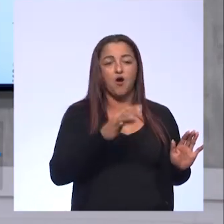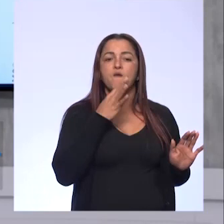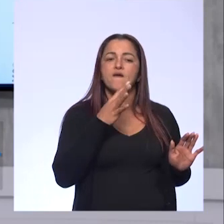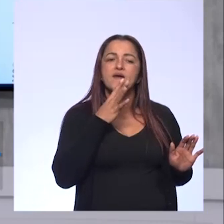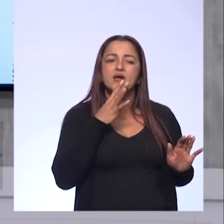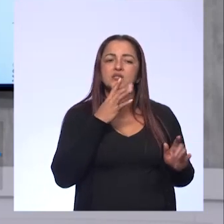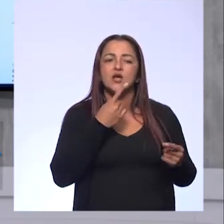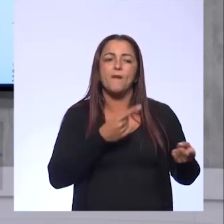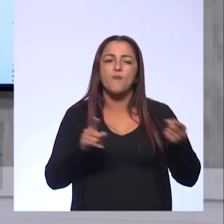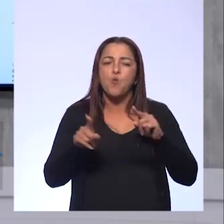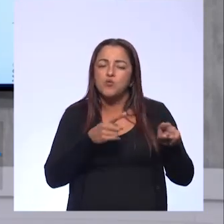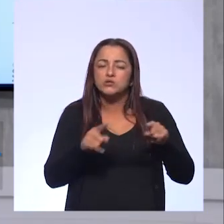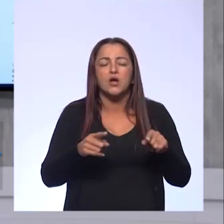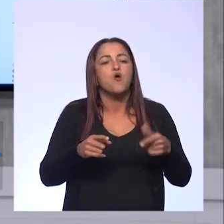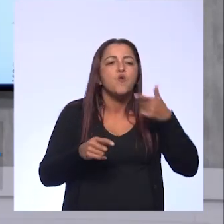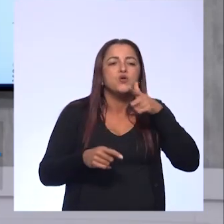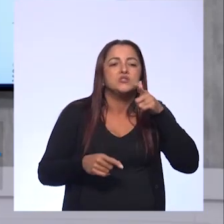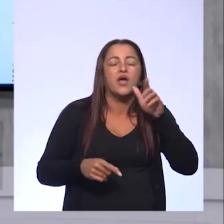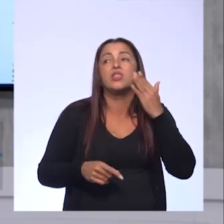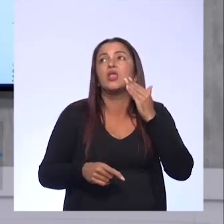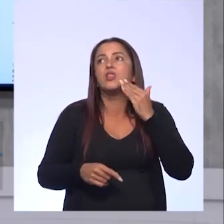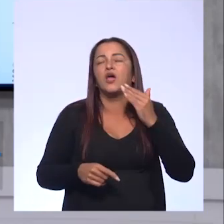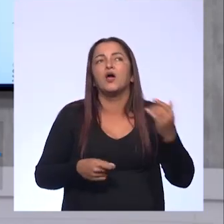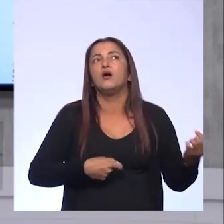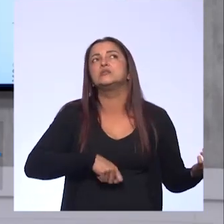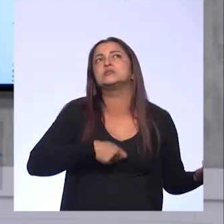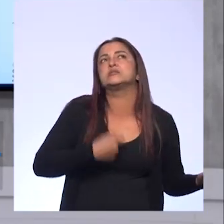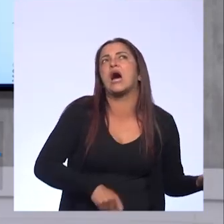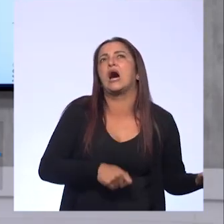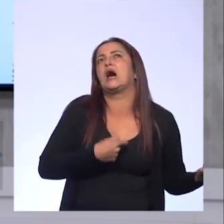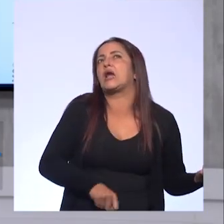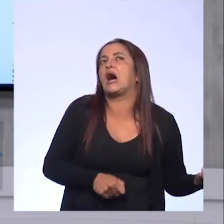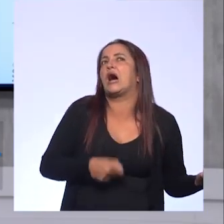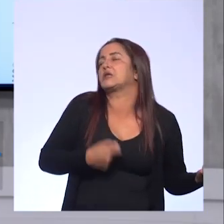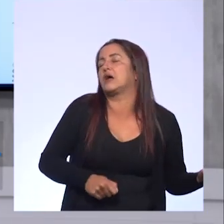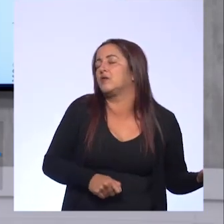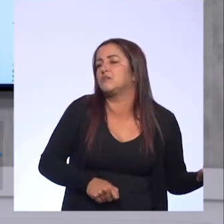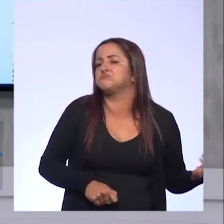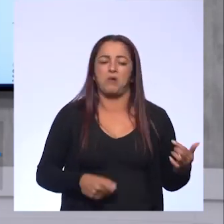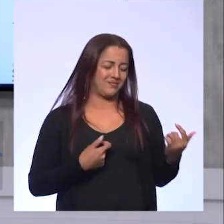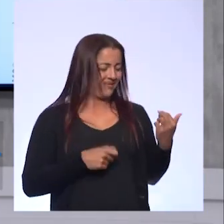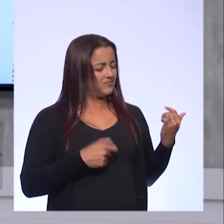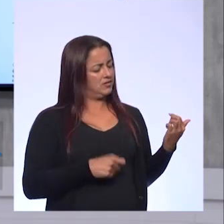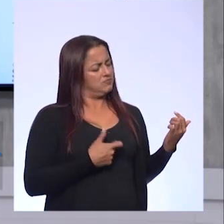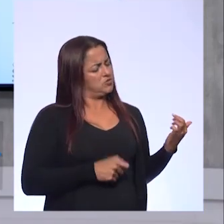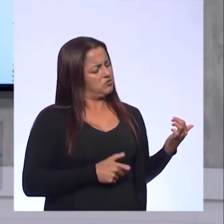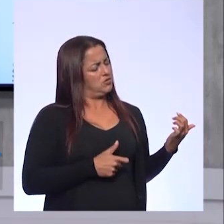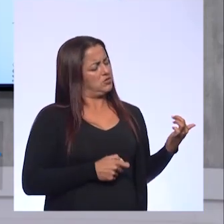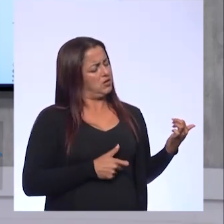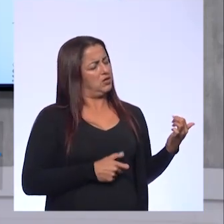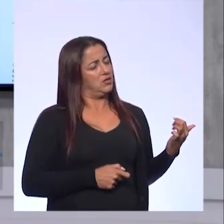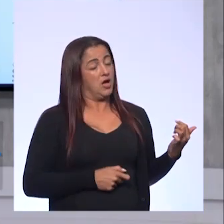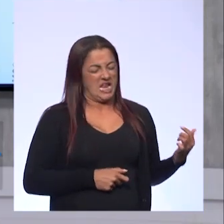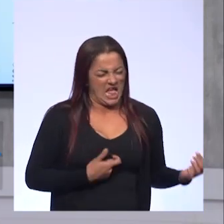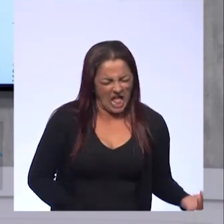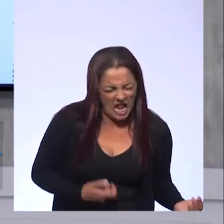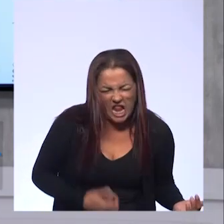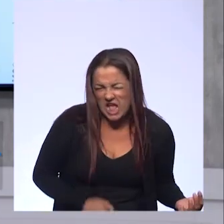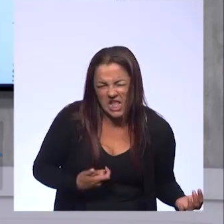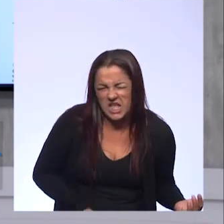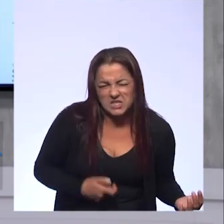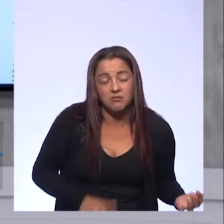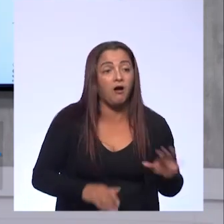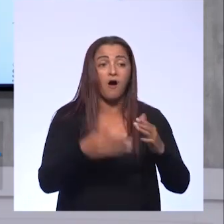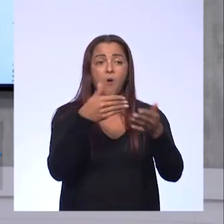de multa conseguem distinguir claramente uma guitarra de um violão e uma guitarra e um contrabaixo ou até mesmo de qualquer